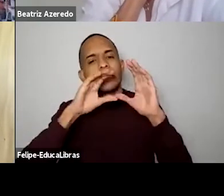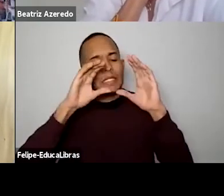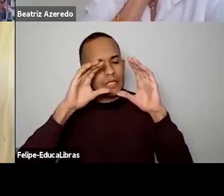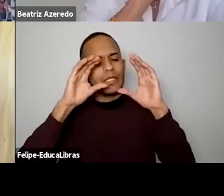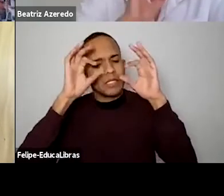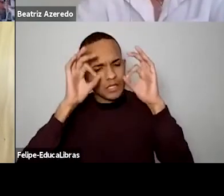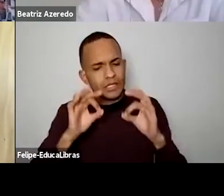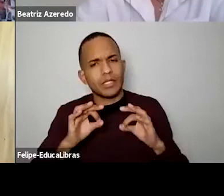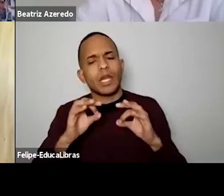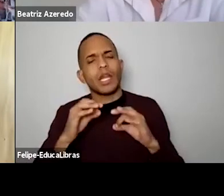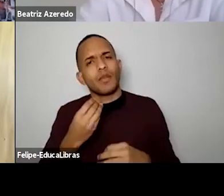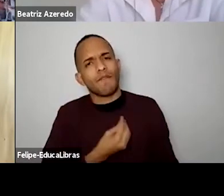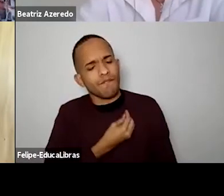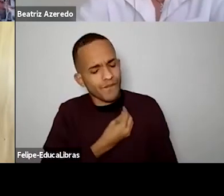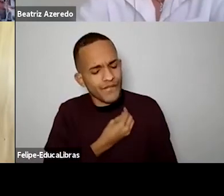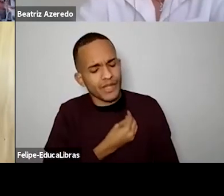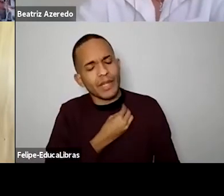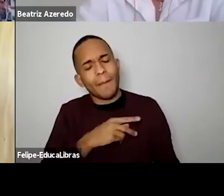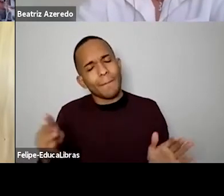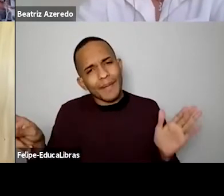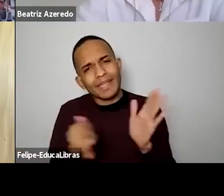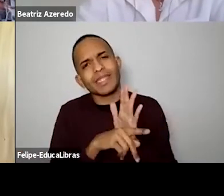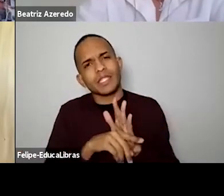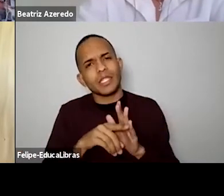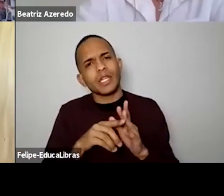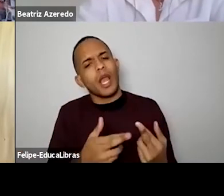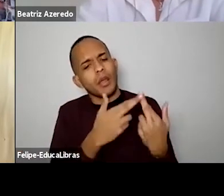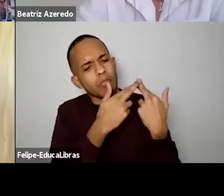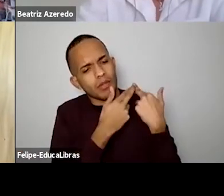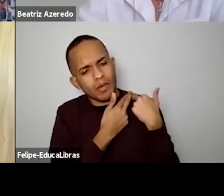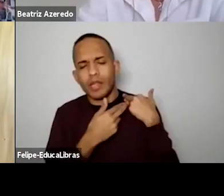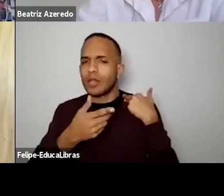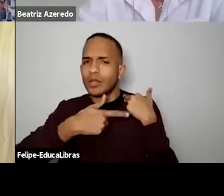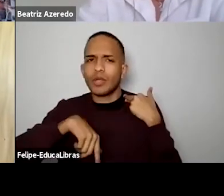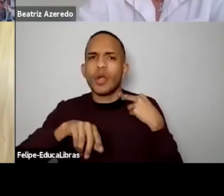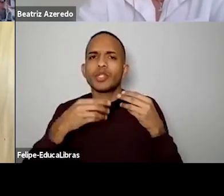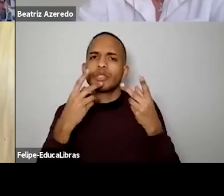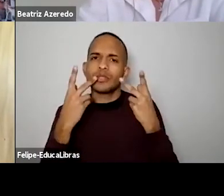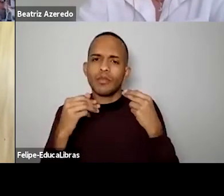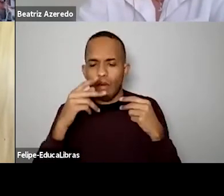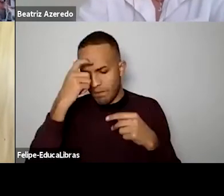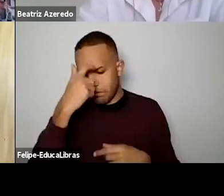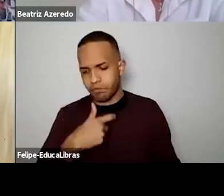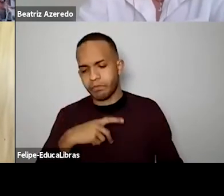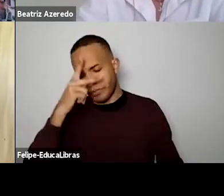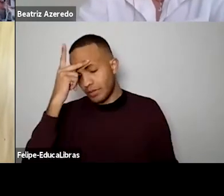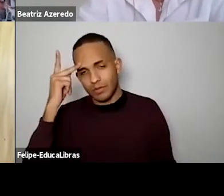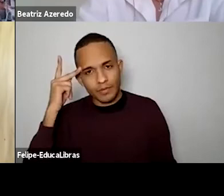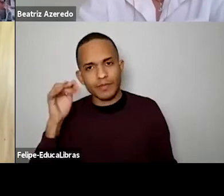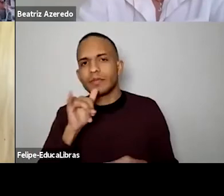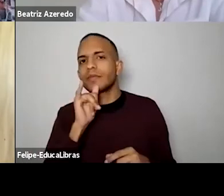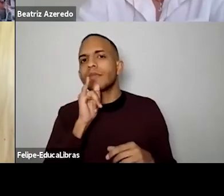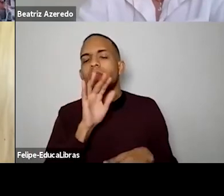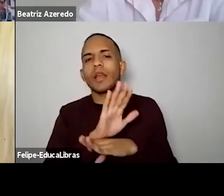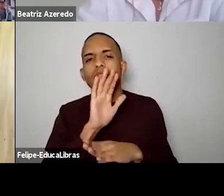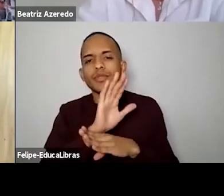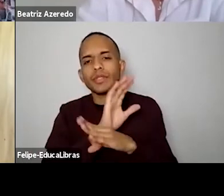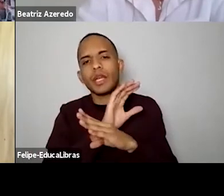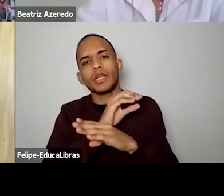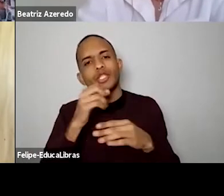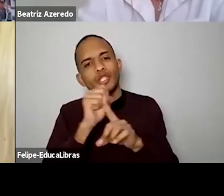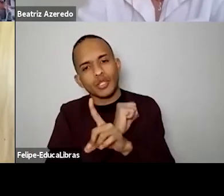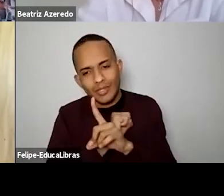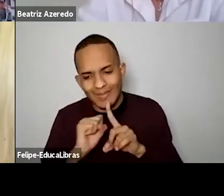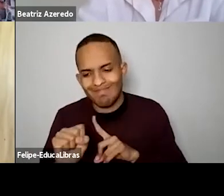ser parte dos nossos deveres e responsabilidades como cidadãos, a gente apoiar organizações da sociedade civil que defendam os